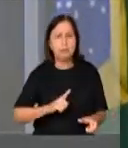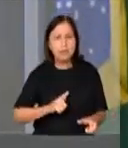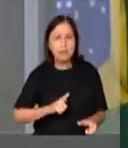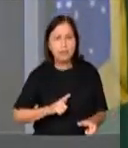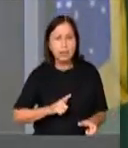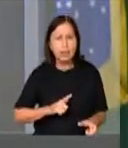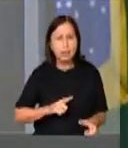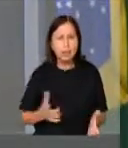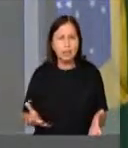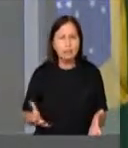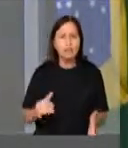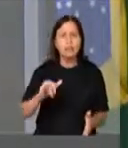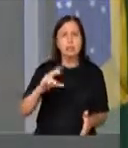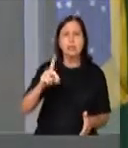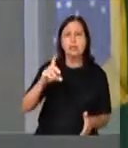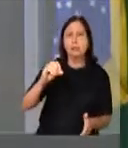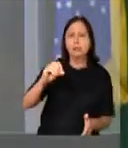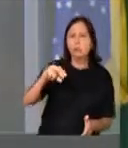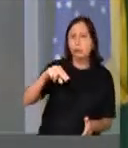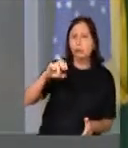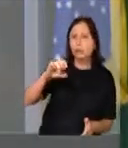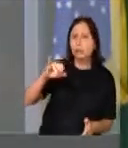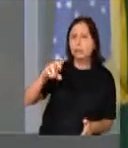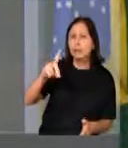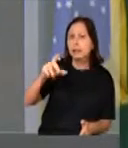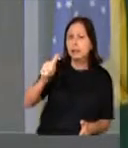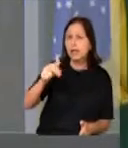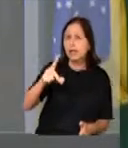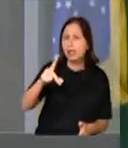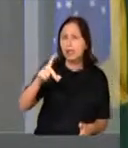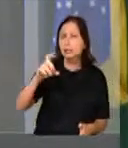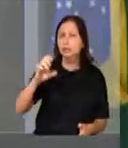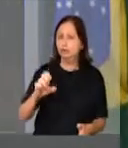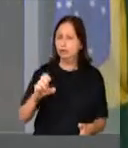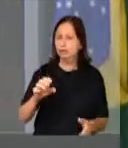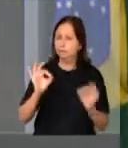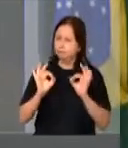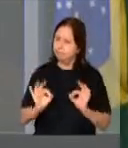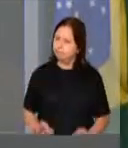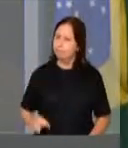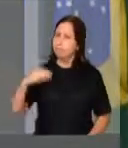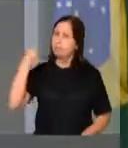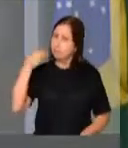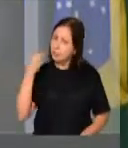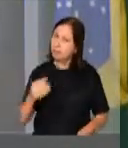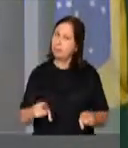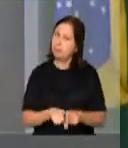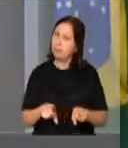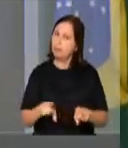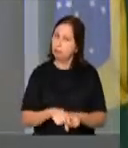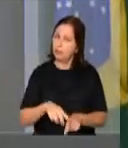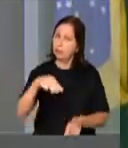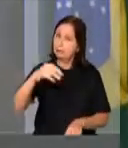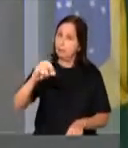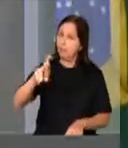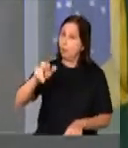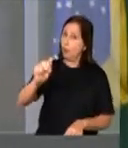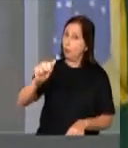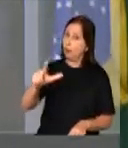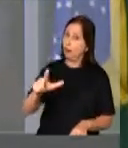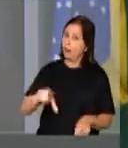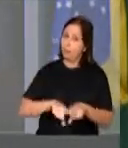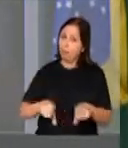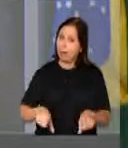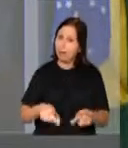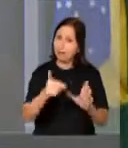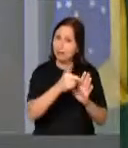2º, com idoneidade moral, com reputação ilibada e com experiência. Mas esse é um decreto,